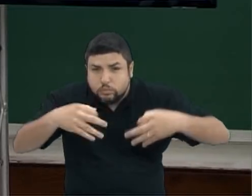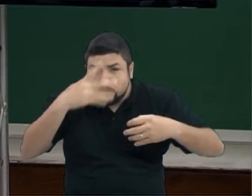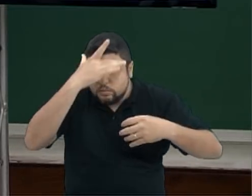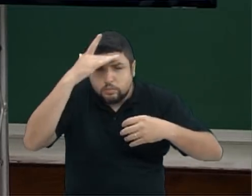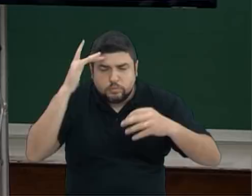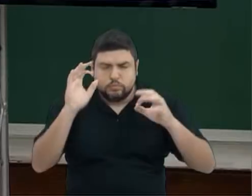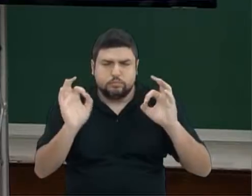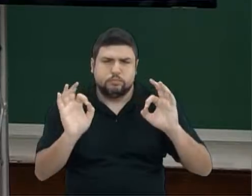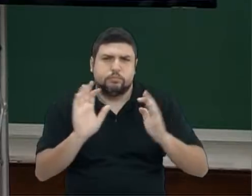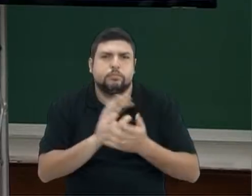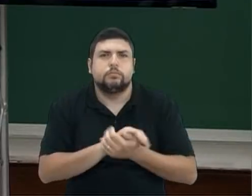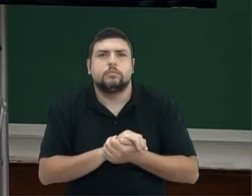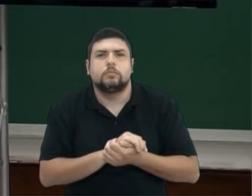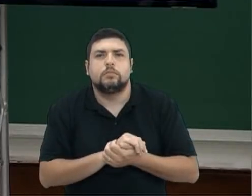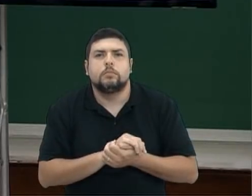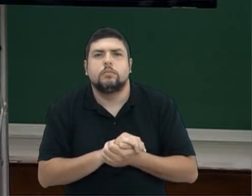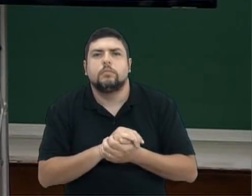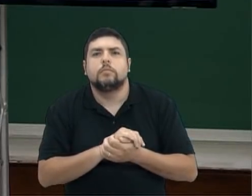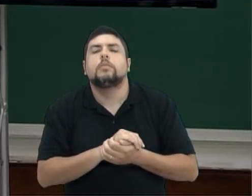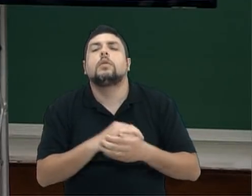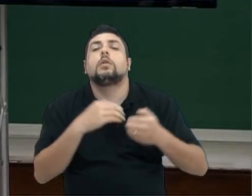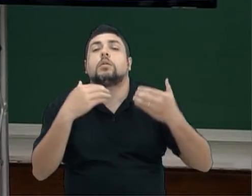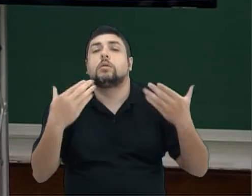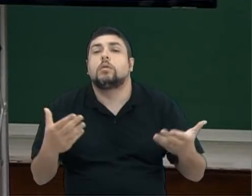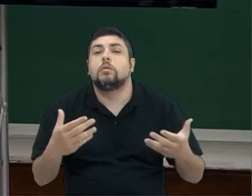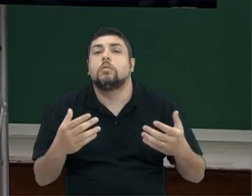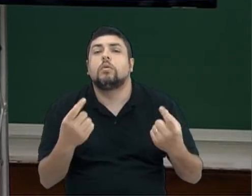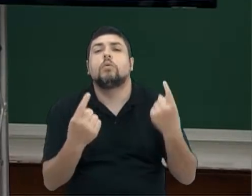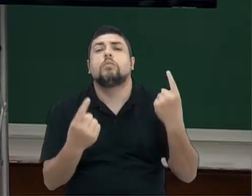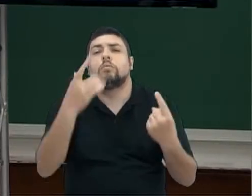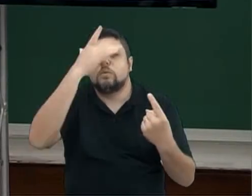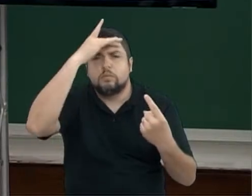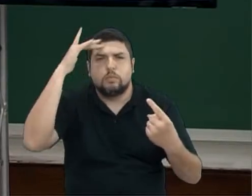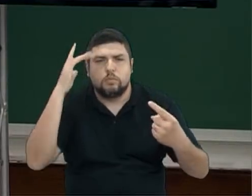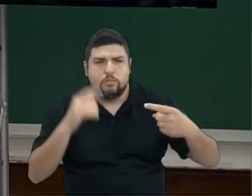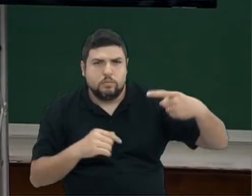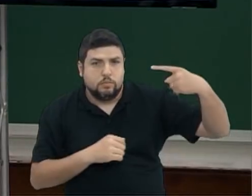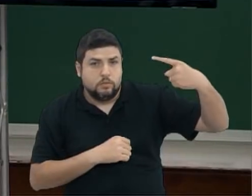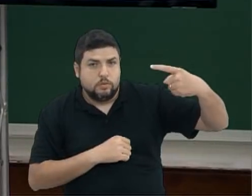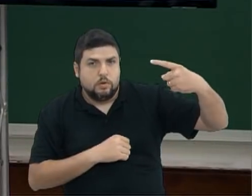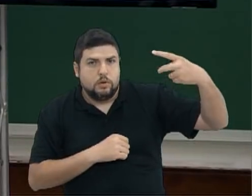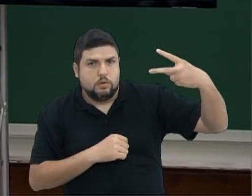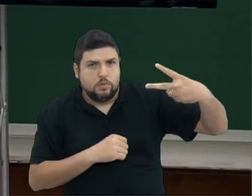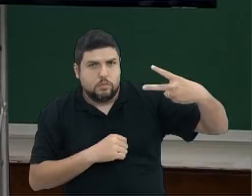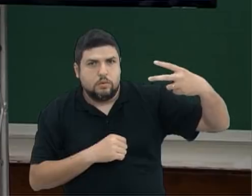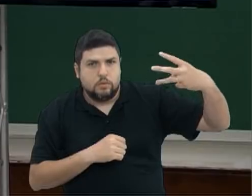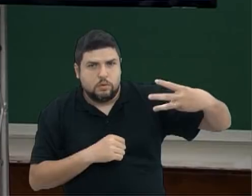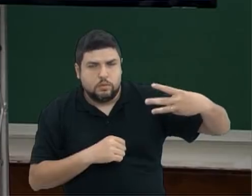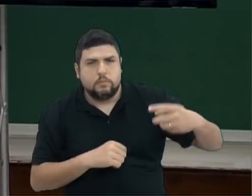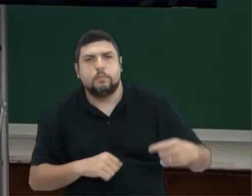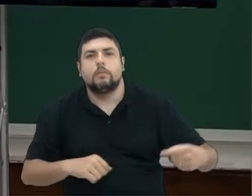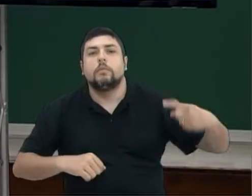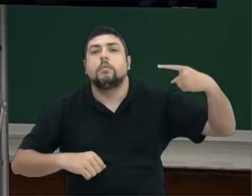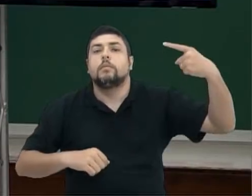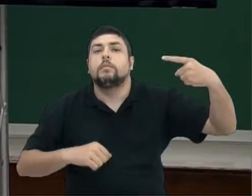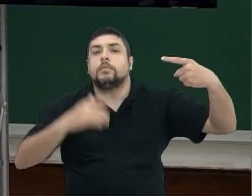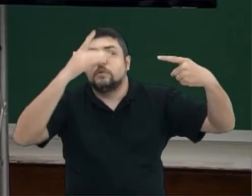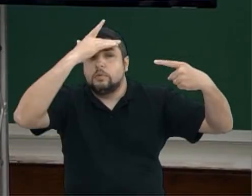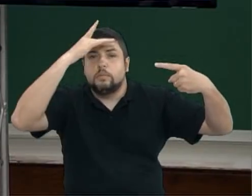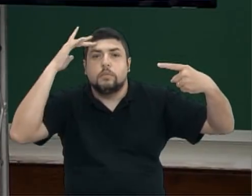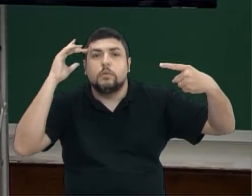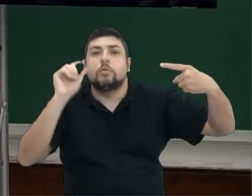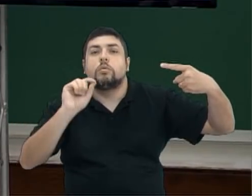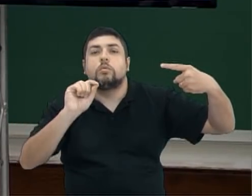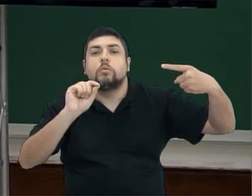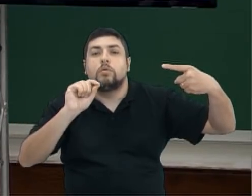Primeira coisa. Quais são as pessoas? Primeira, segunda e terceira. Quem que é a primeira pessoa? Sempre